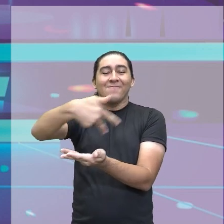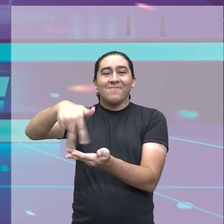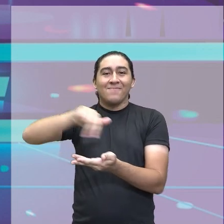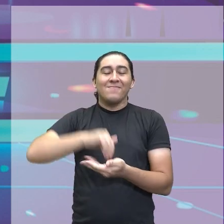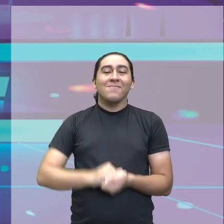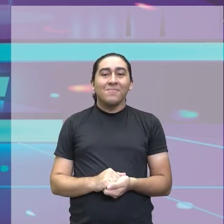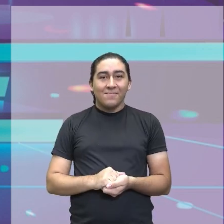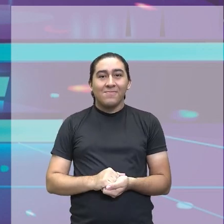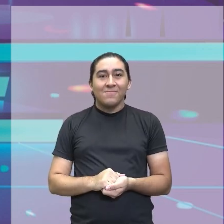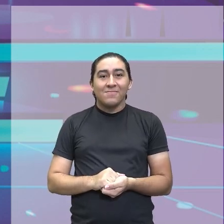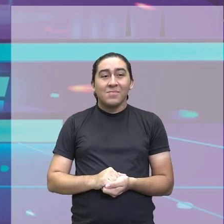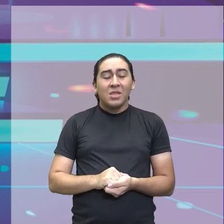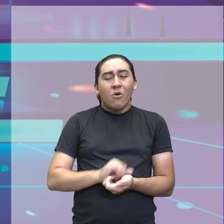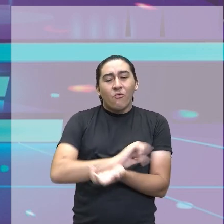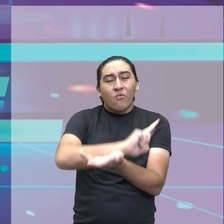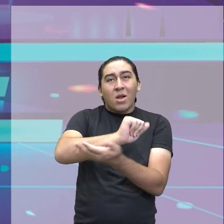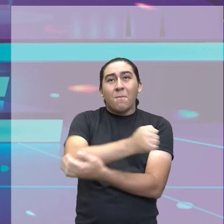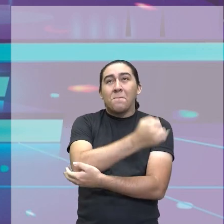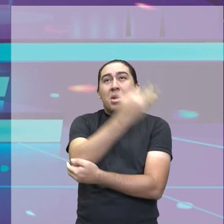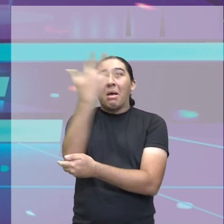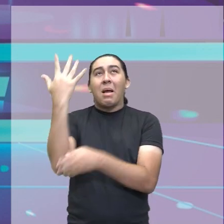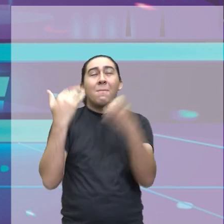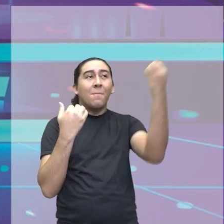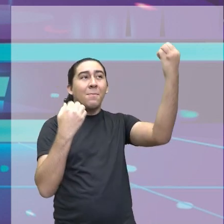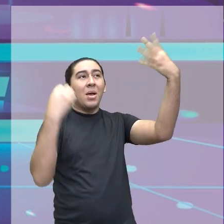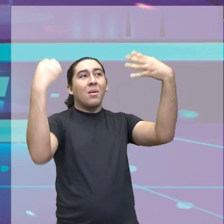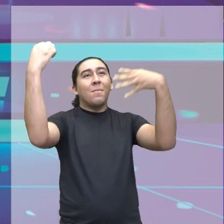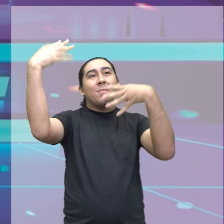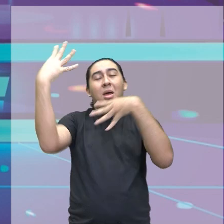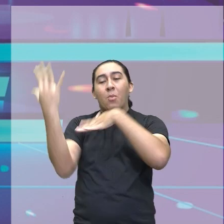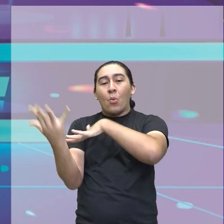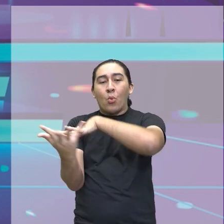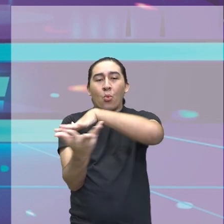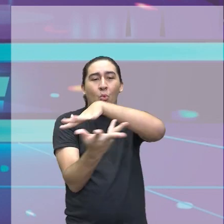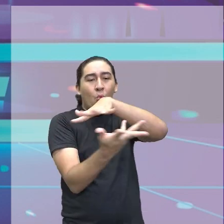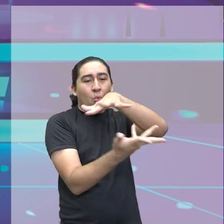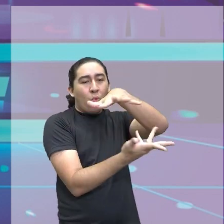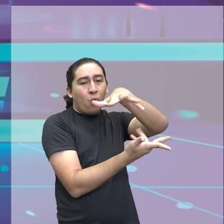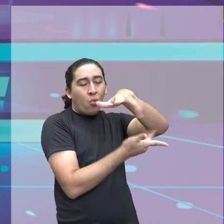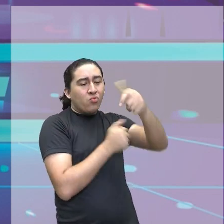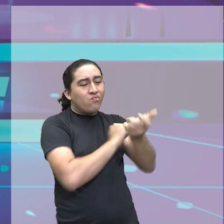entre sombras e luzes, um mundo a explorar.